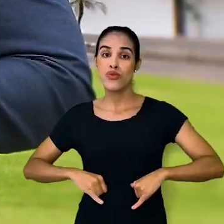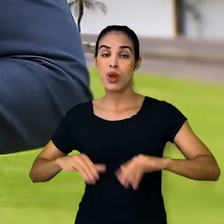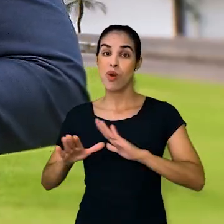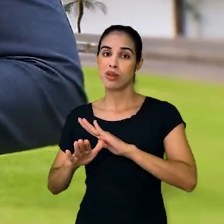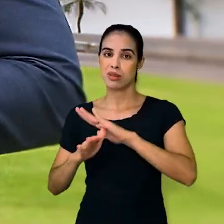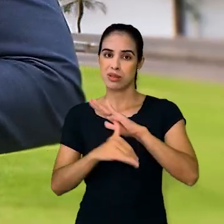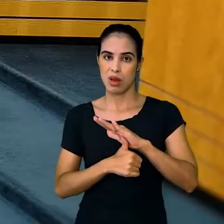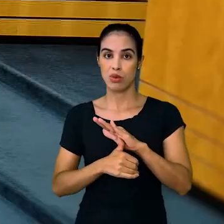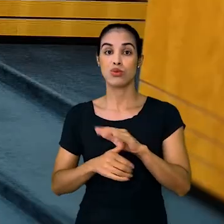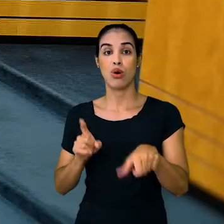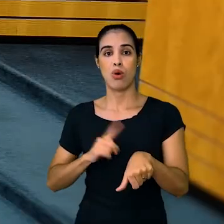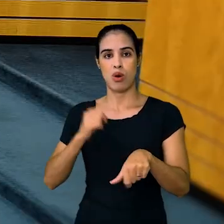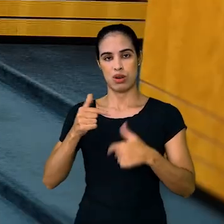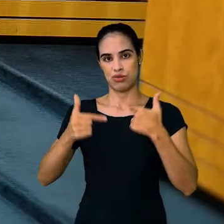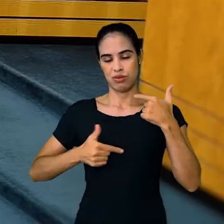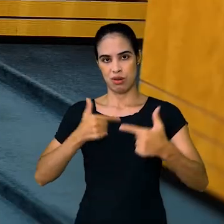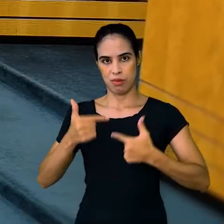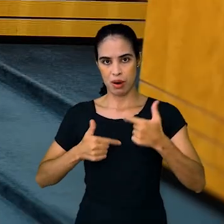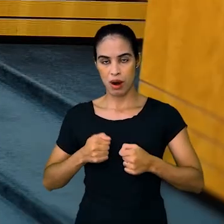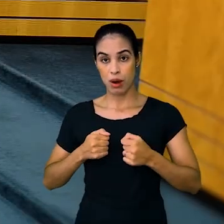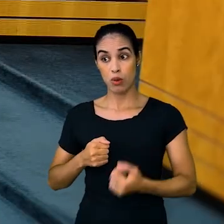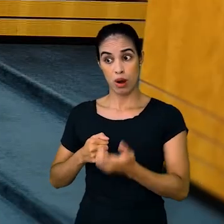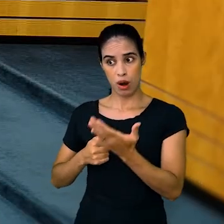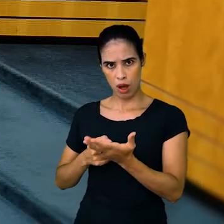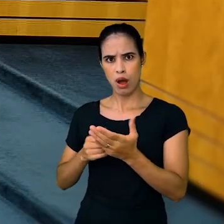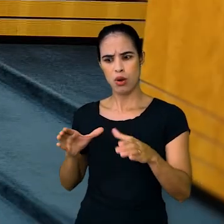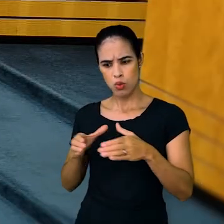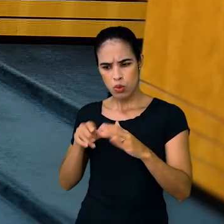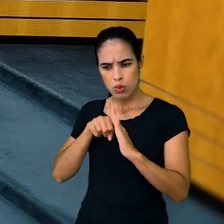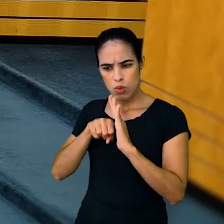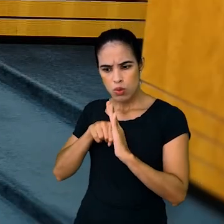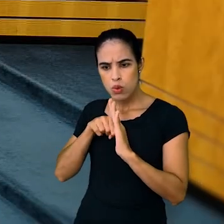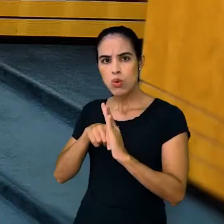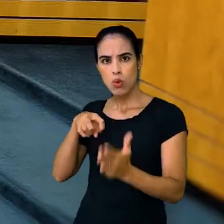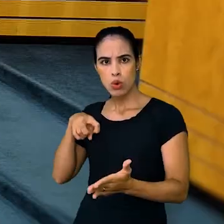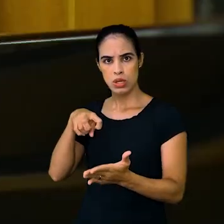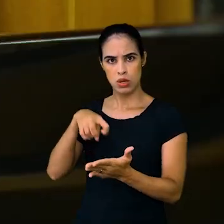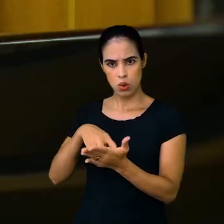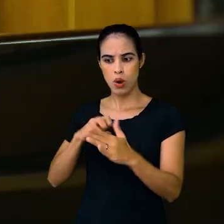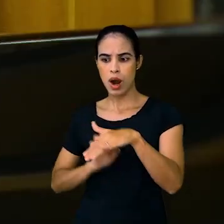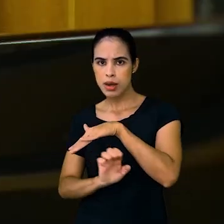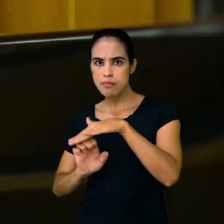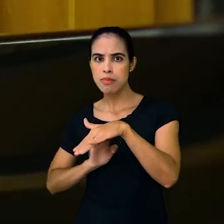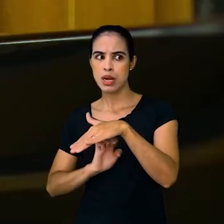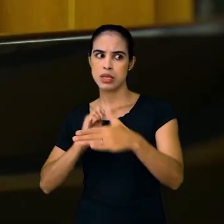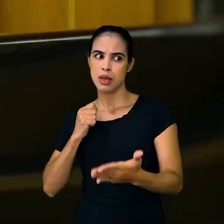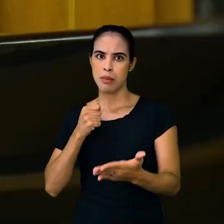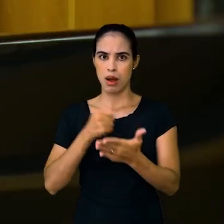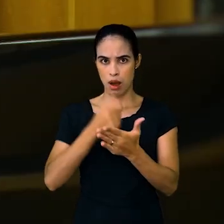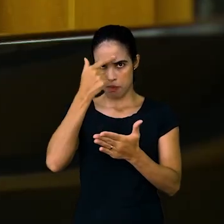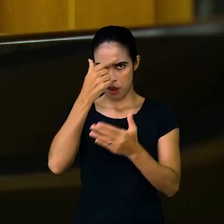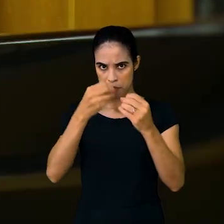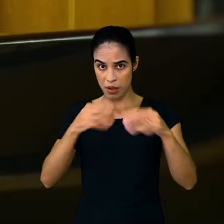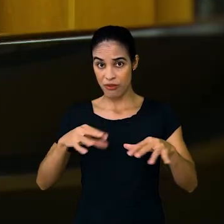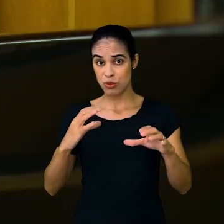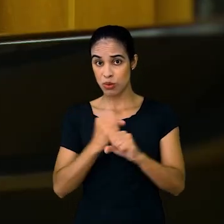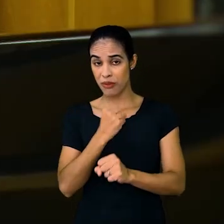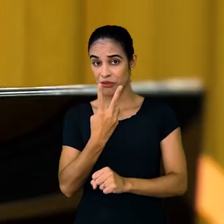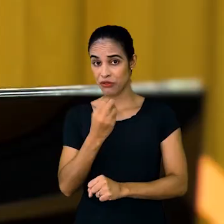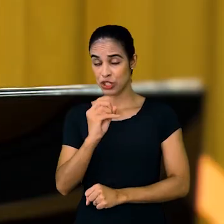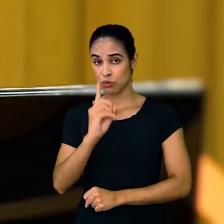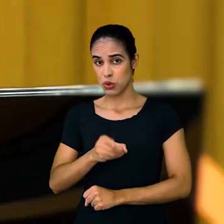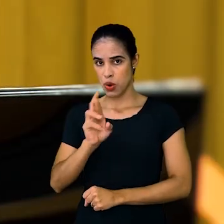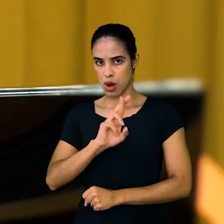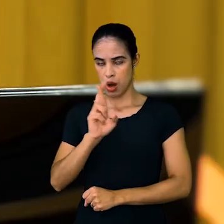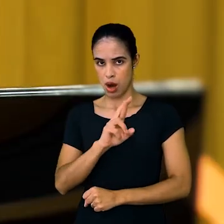durante a jornada. O colegiado condenou a empresa ao pagamento de R$20 mil de indenização por danos morais. A decisão